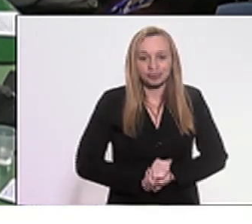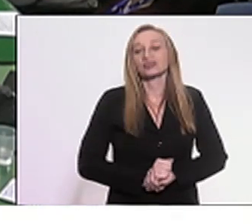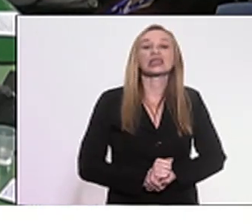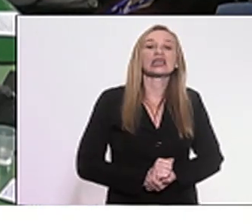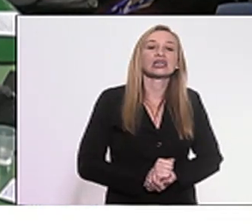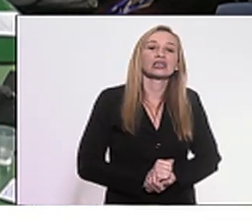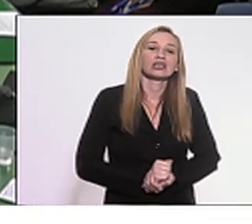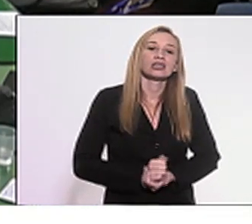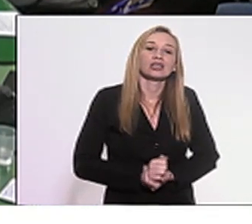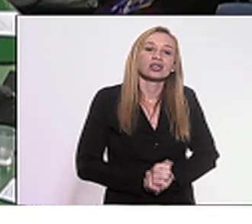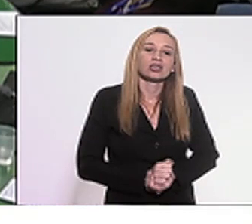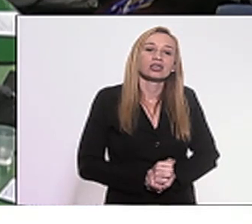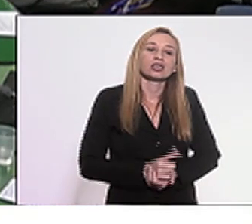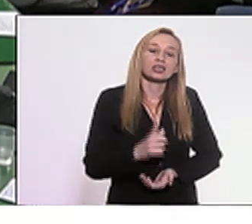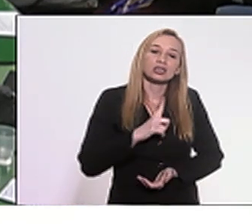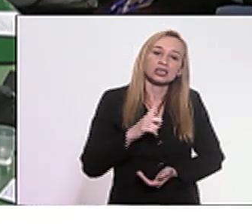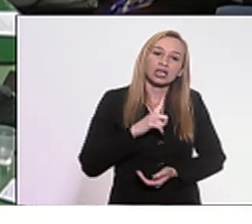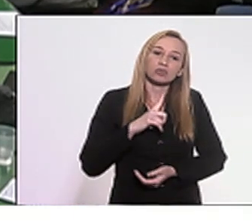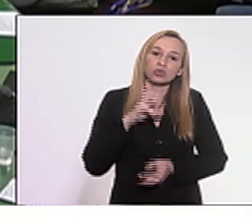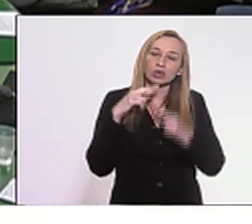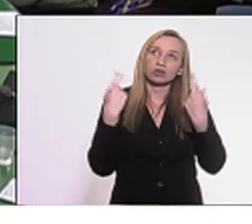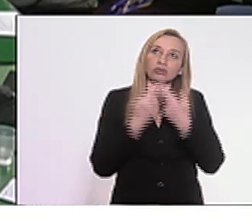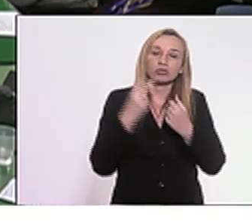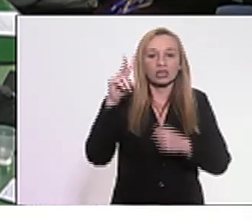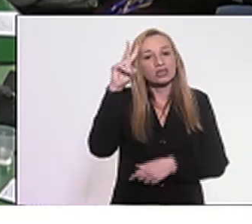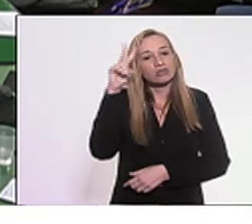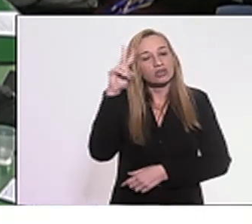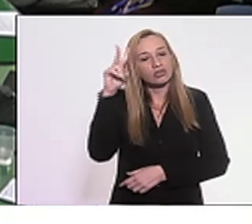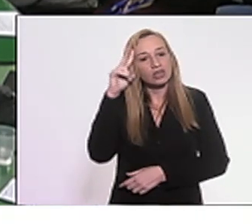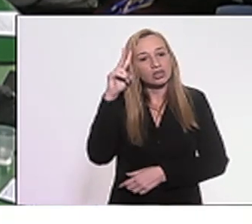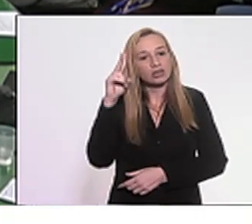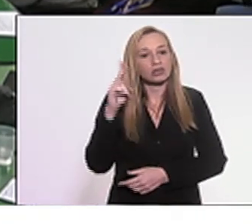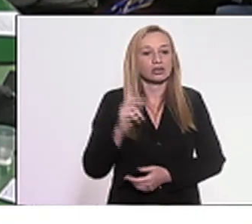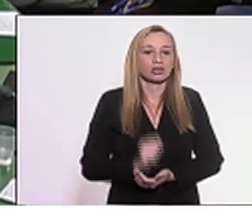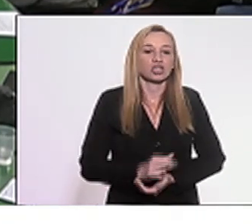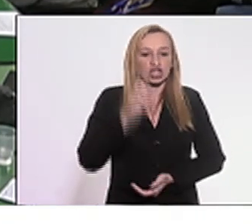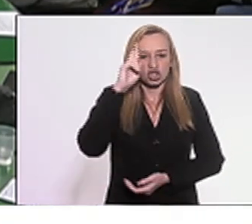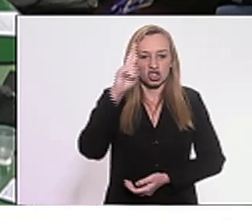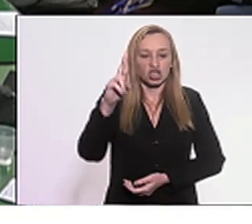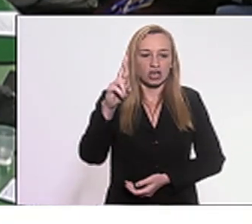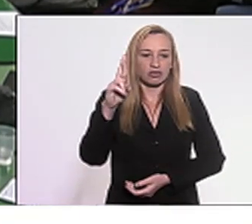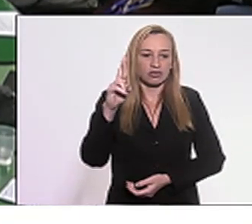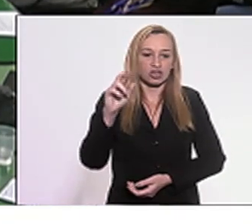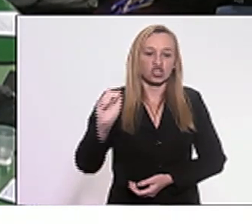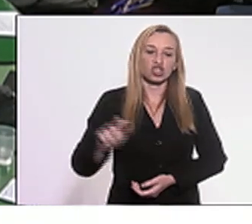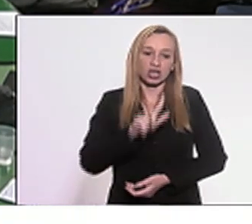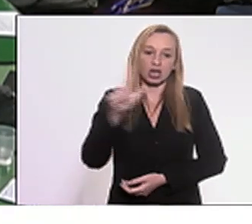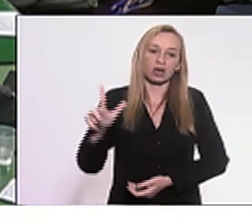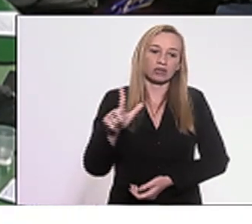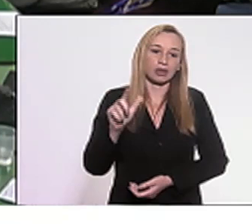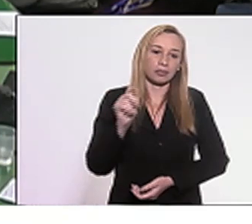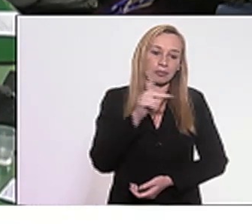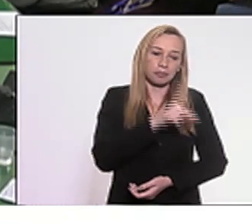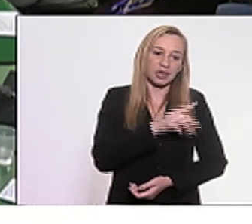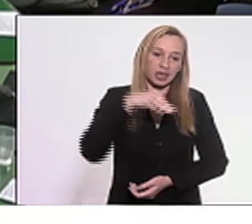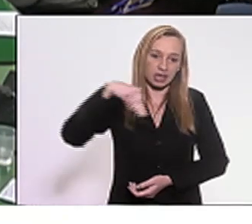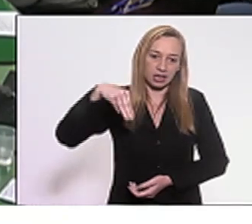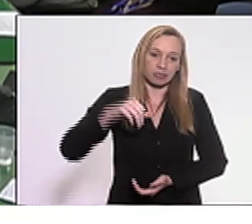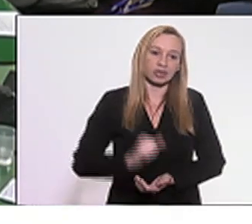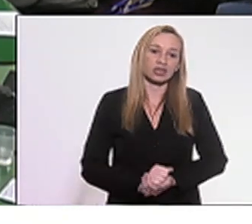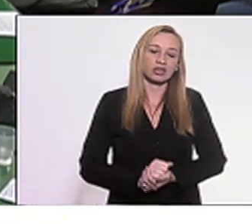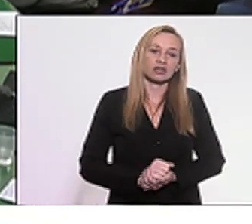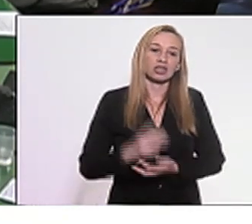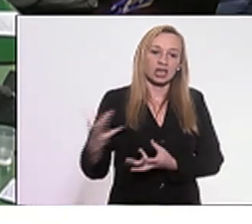Nós temos uma reunião na segunda-feira com o comandante-geral da PM. Então, a Pazepol, pela primeira vez, vai ser